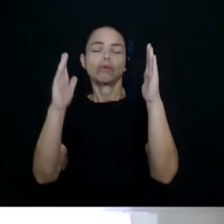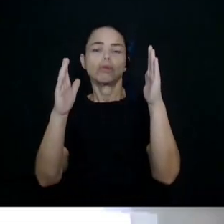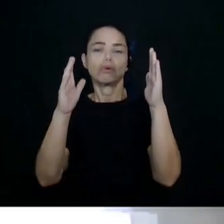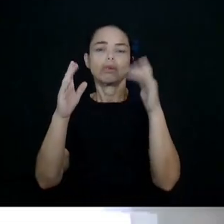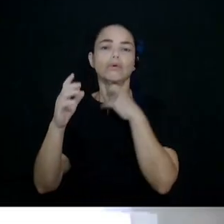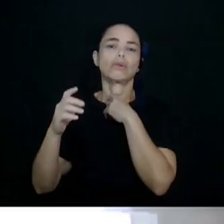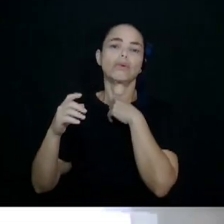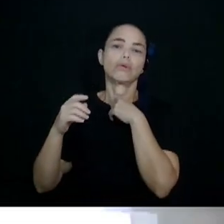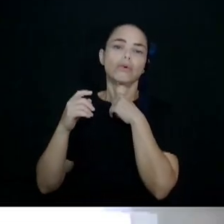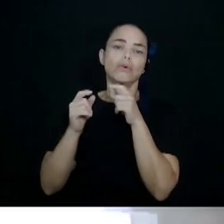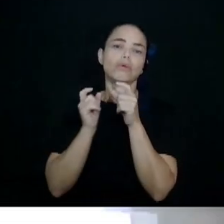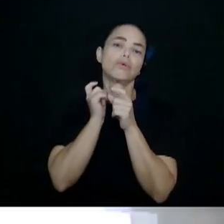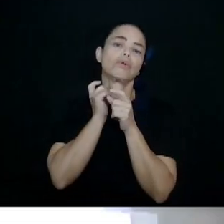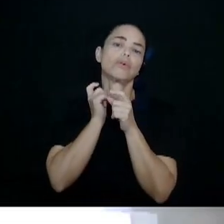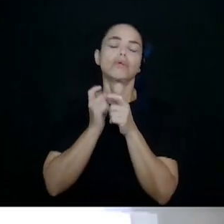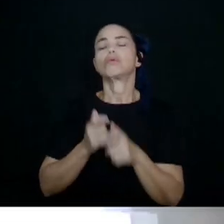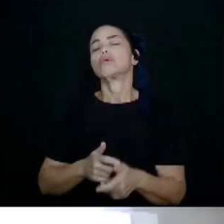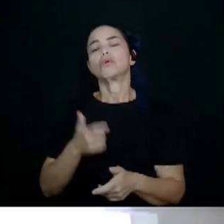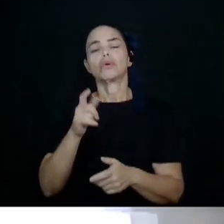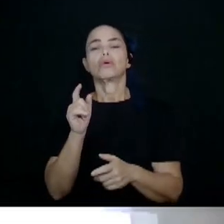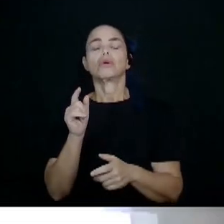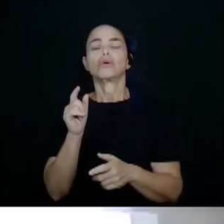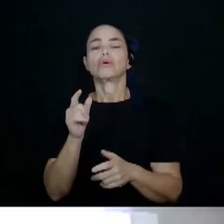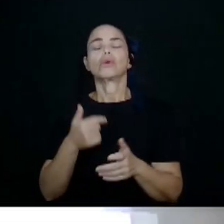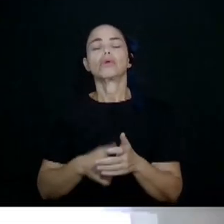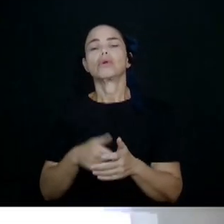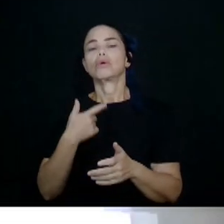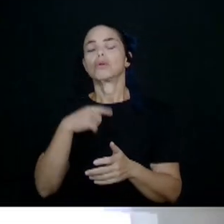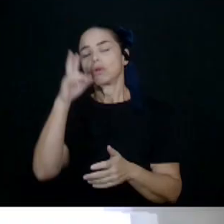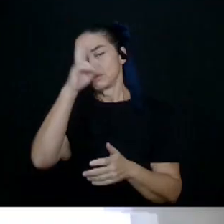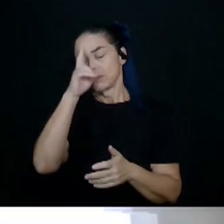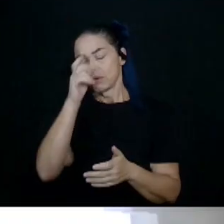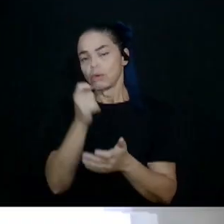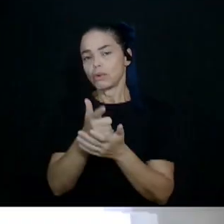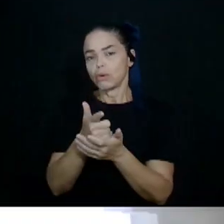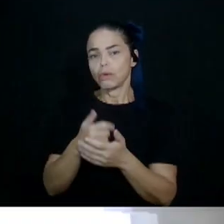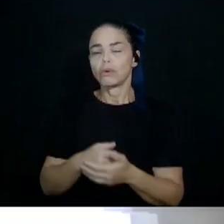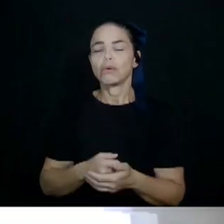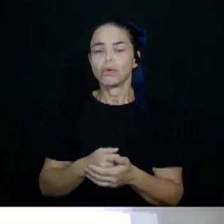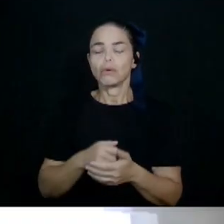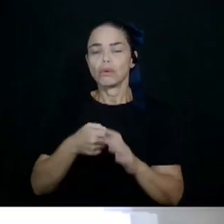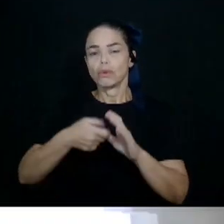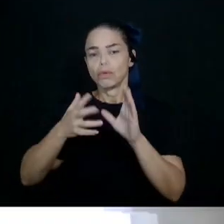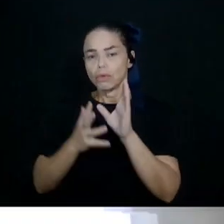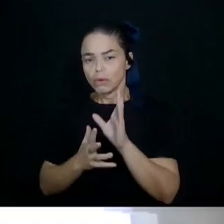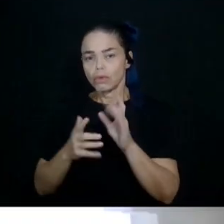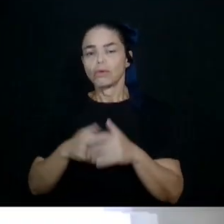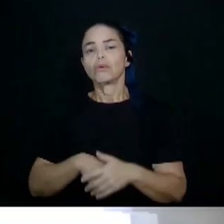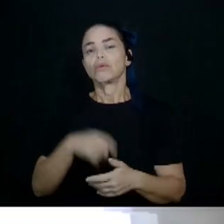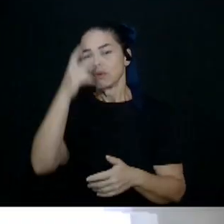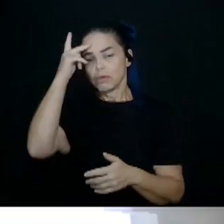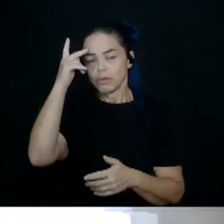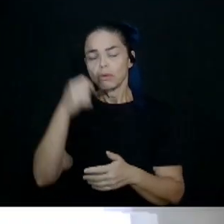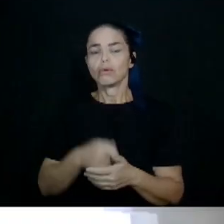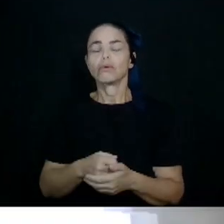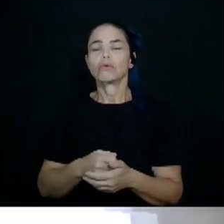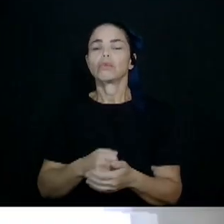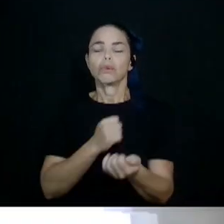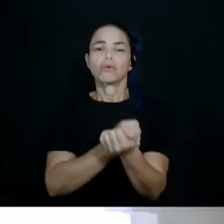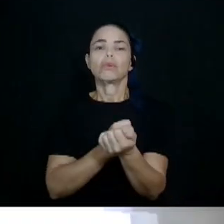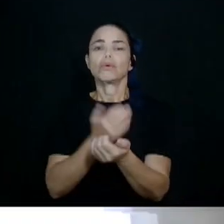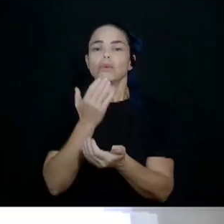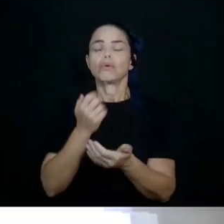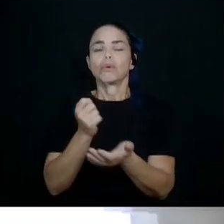mexer outro dia, eu nem lembrava que eu comprei, né? Então, tem várias características. Tem pessoas realmente que têm compulsões por compra e acabam